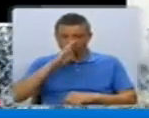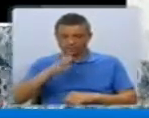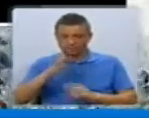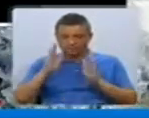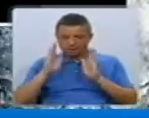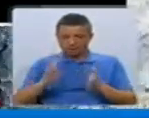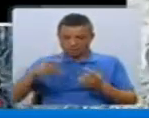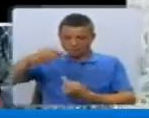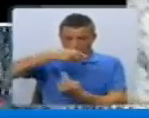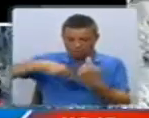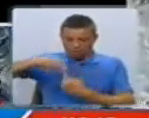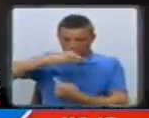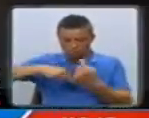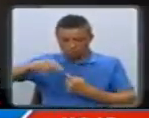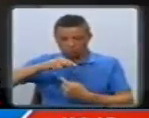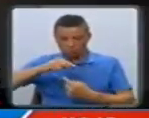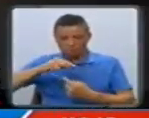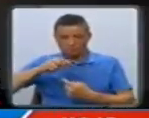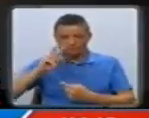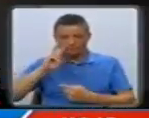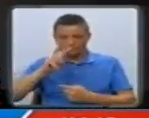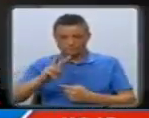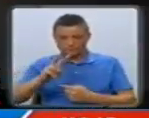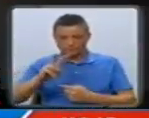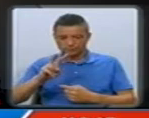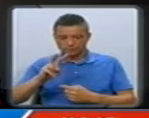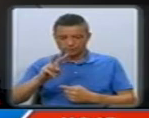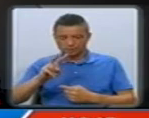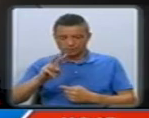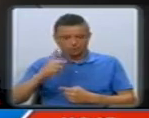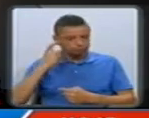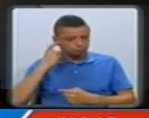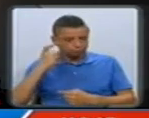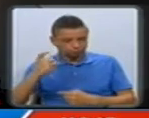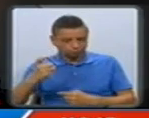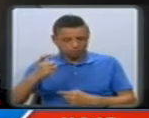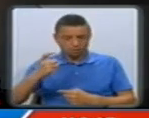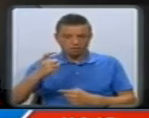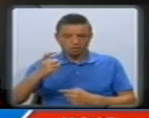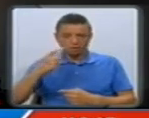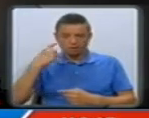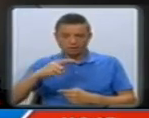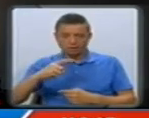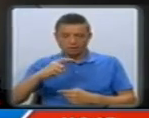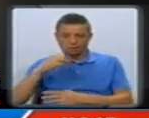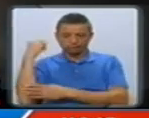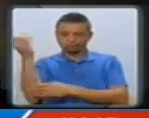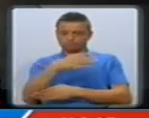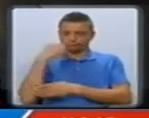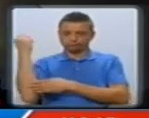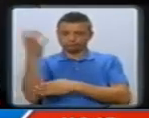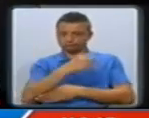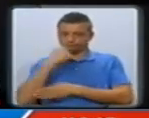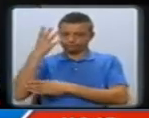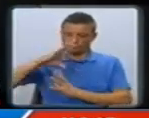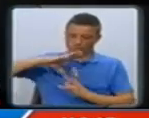à sua rotação e aos campos magnéticos, nós conseguimos registrar ondas de rádio deste pulsar, uma espécie de um grande farol do universo.